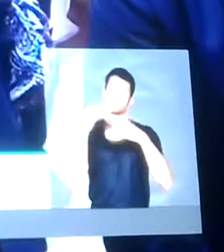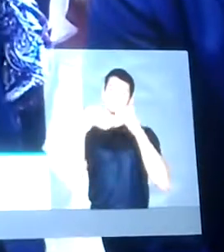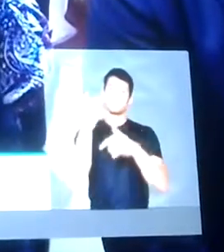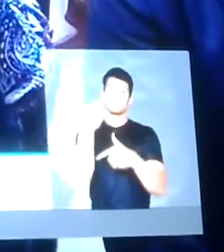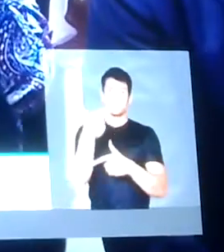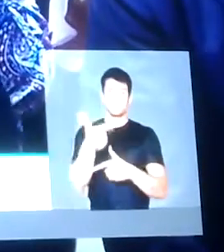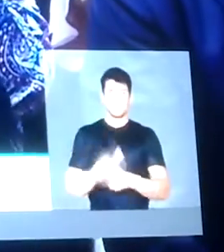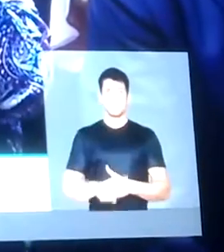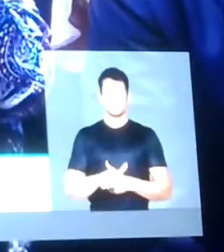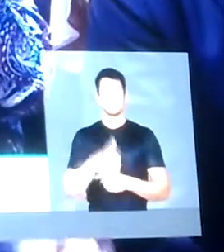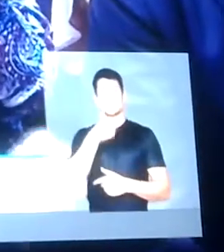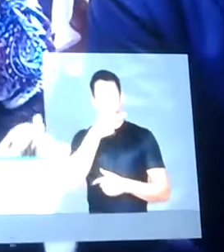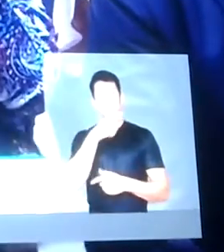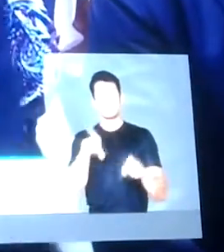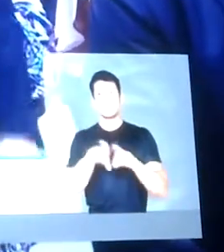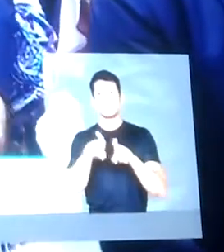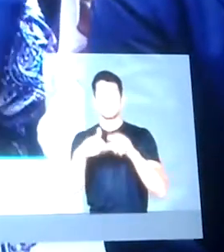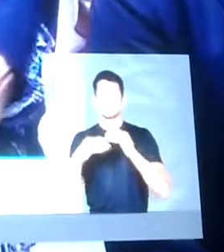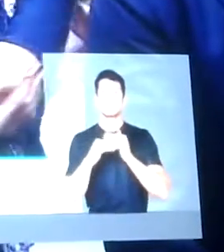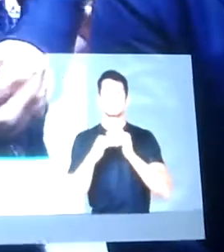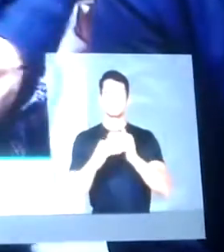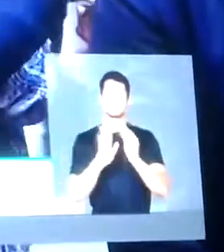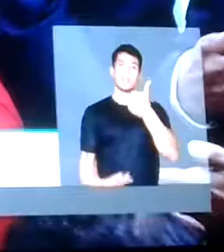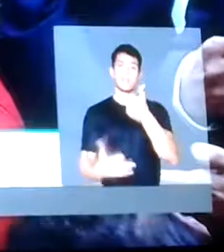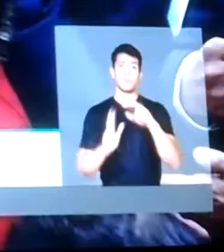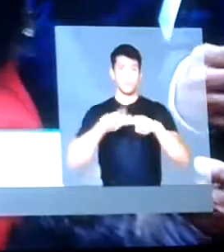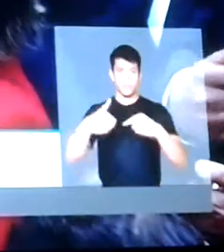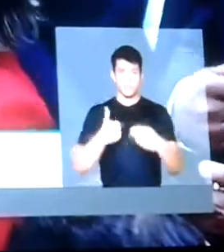Pela estabilidade, eu voto sim.